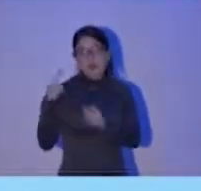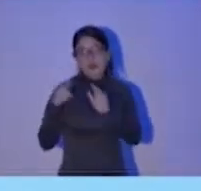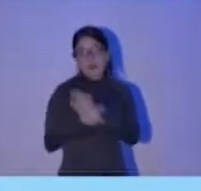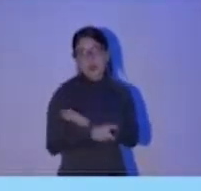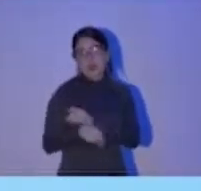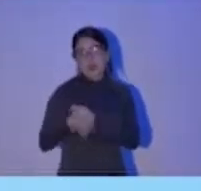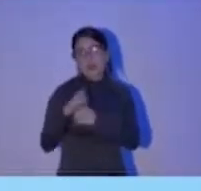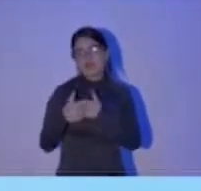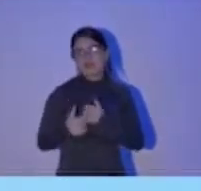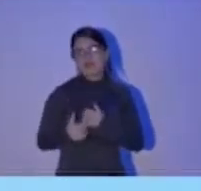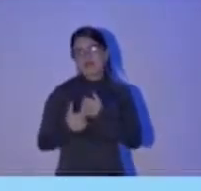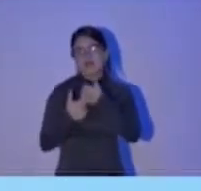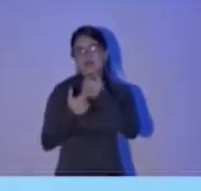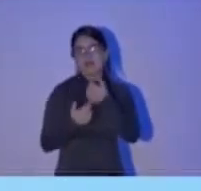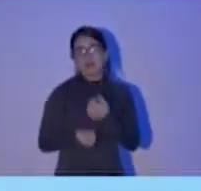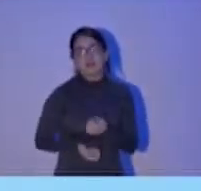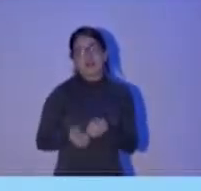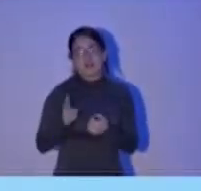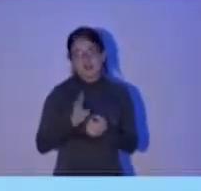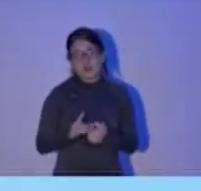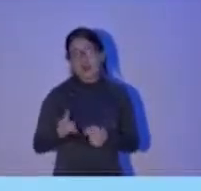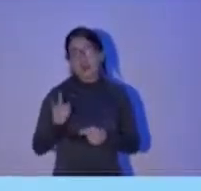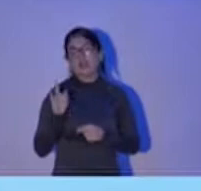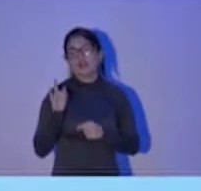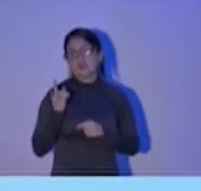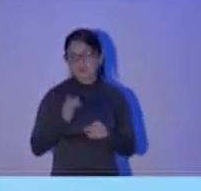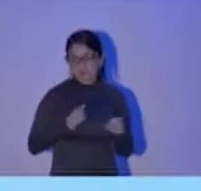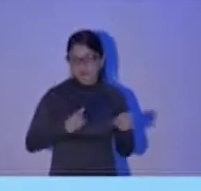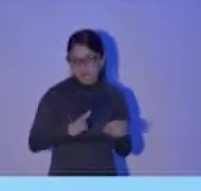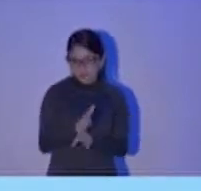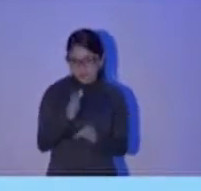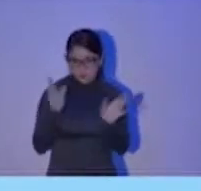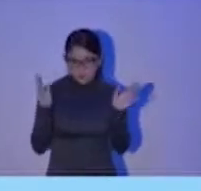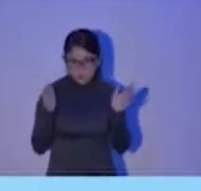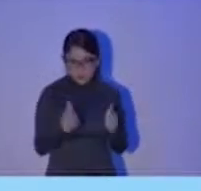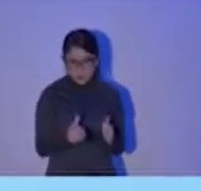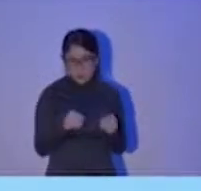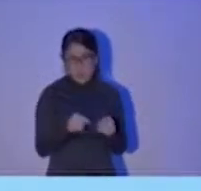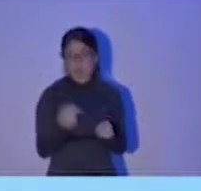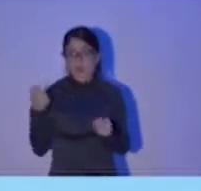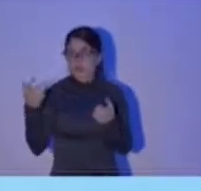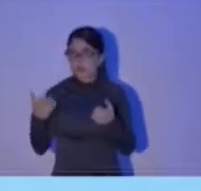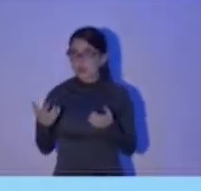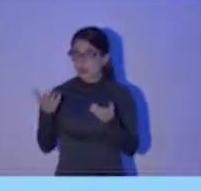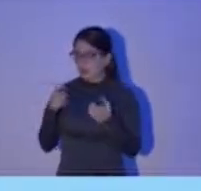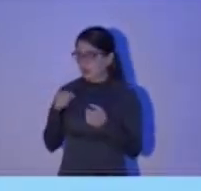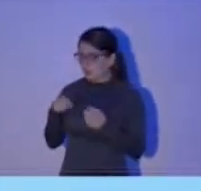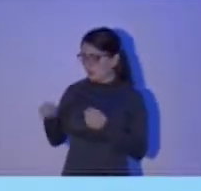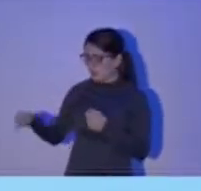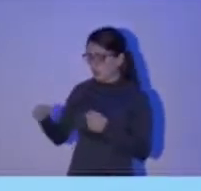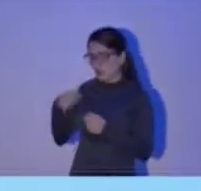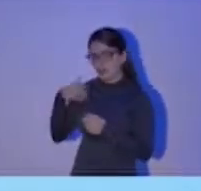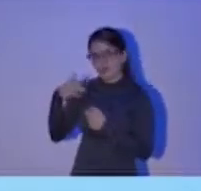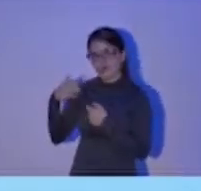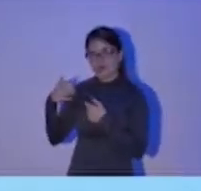nelas. Mas eu queria pedir para vocês falarem um pouquinho. Uma coisa que eu queria destacar na sua fala, Pedro, que eu acho que é muito importante quando a